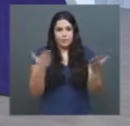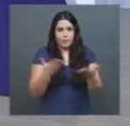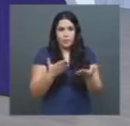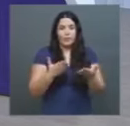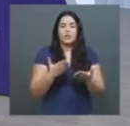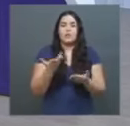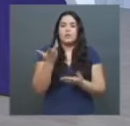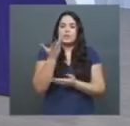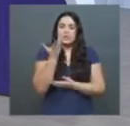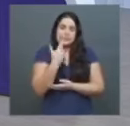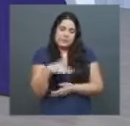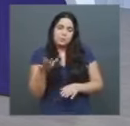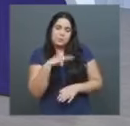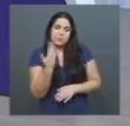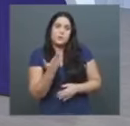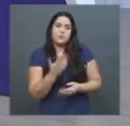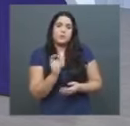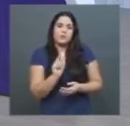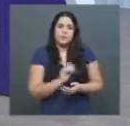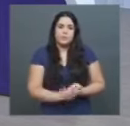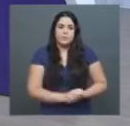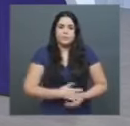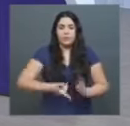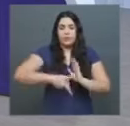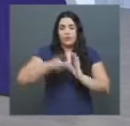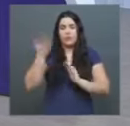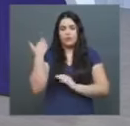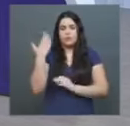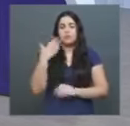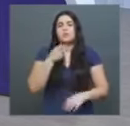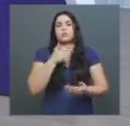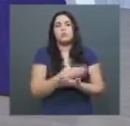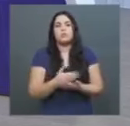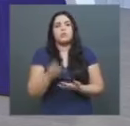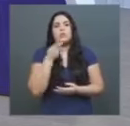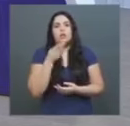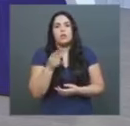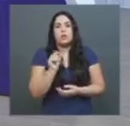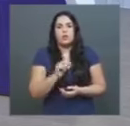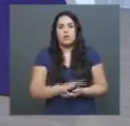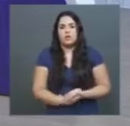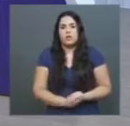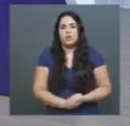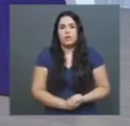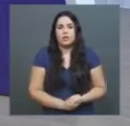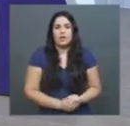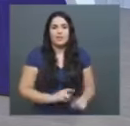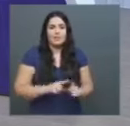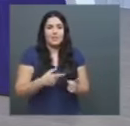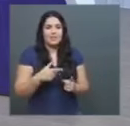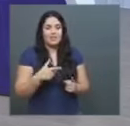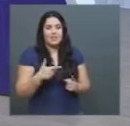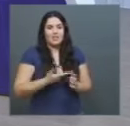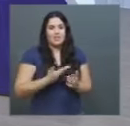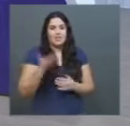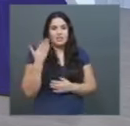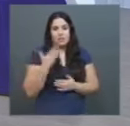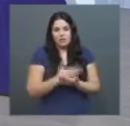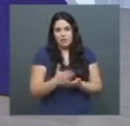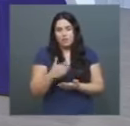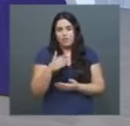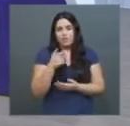mortalidade infantil, no bloco passado a gente estava começou a falar das ações, né, doutora Magda? Mas antes de falar delas, vamos falar das